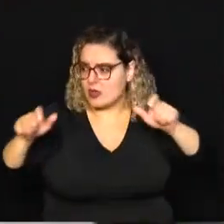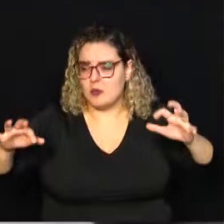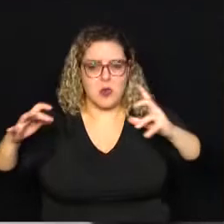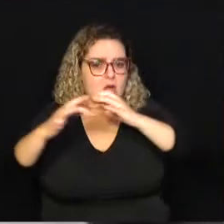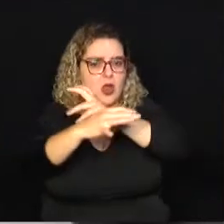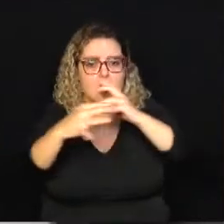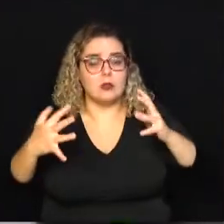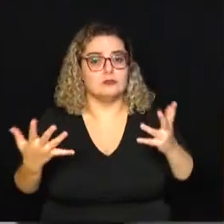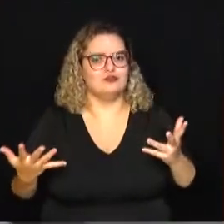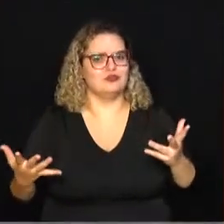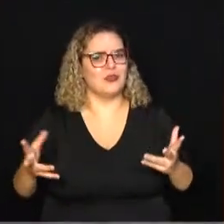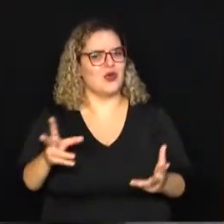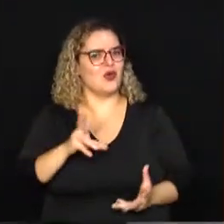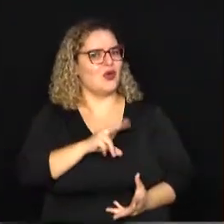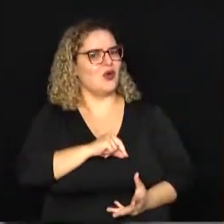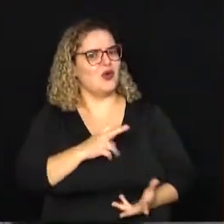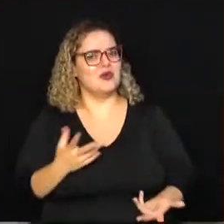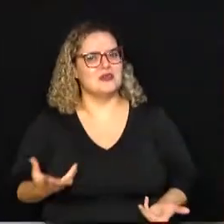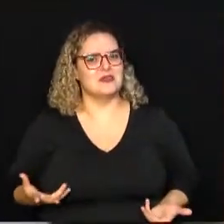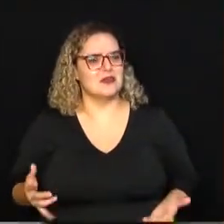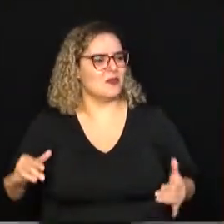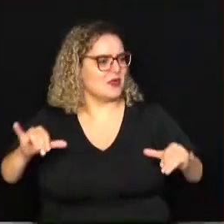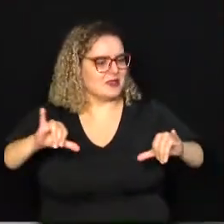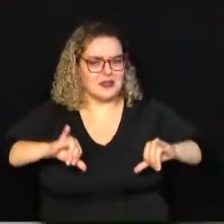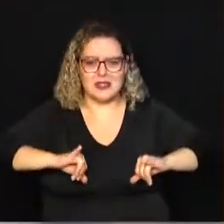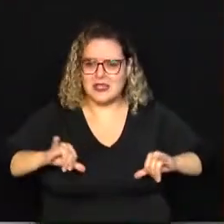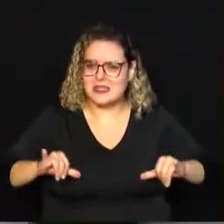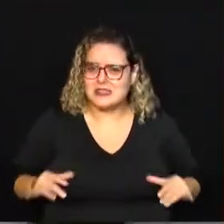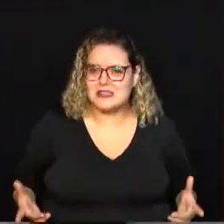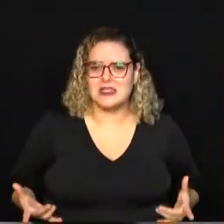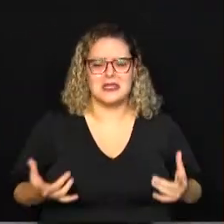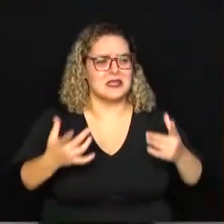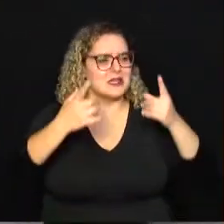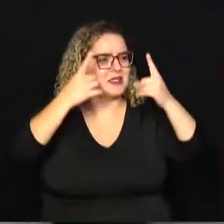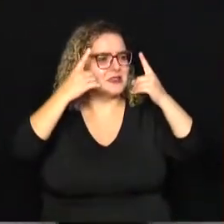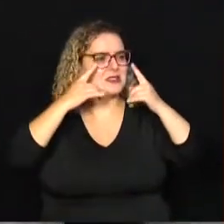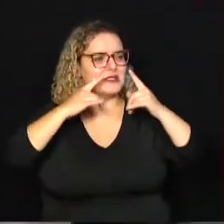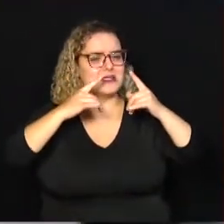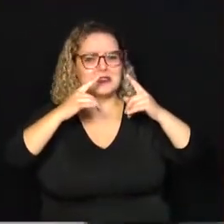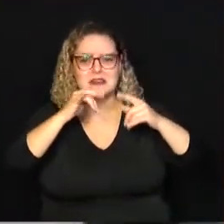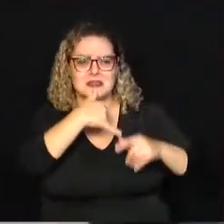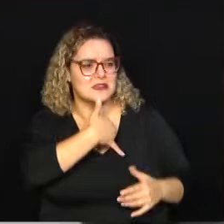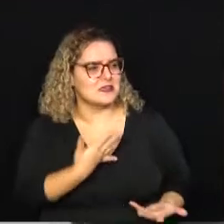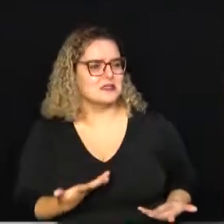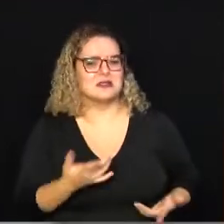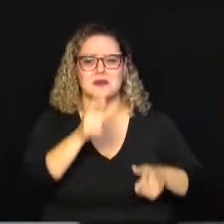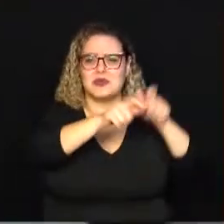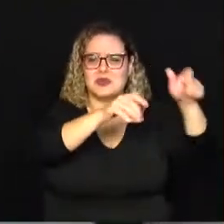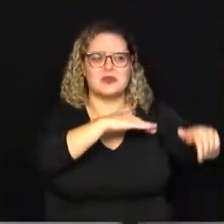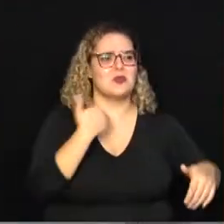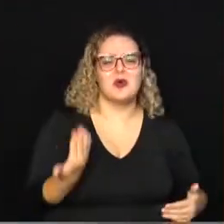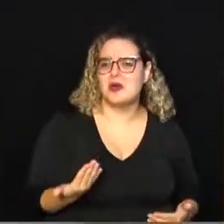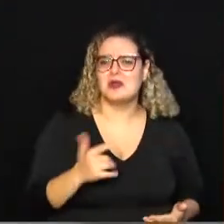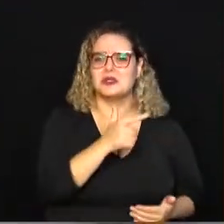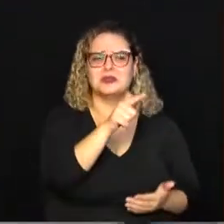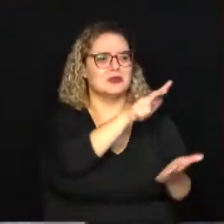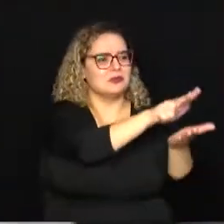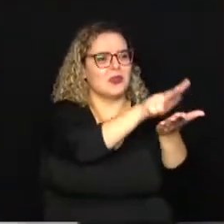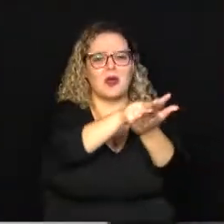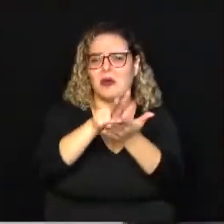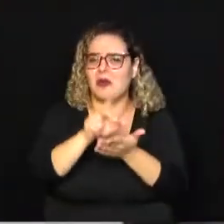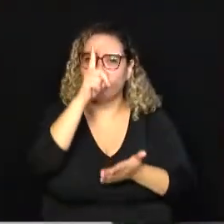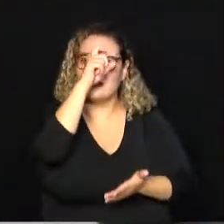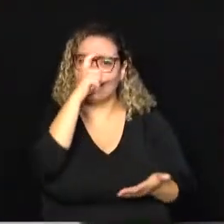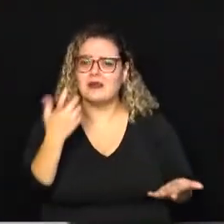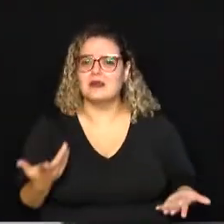uma violência contra as pessoas que estão morrendo, sofrendo, contra o fato de não termos leitos de UTI, contra o fato de não termos leitos